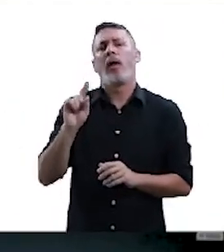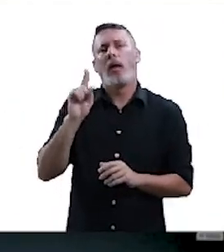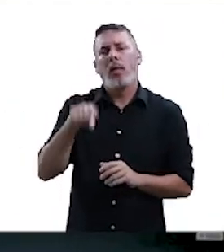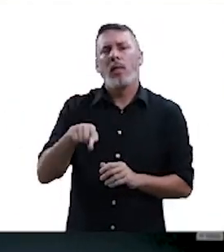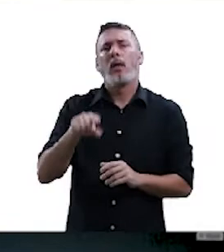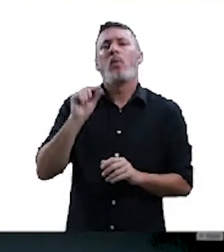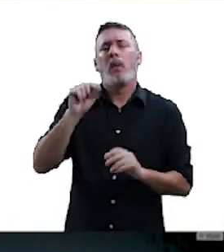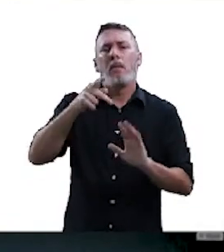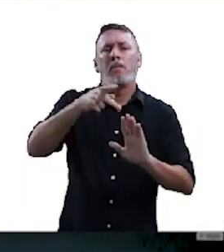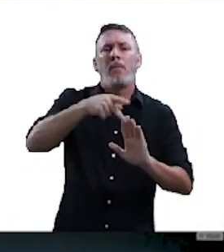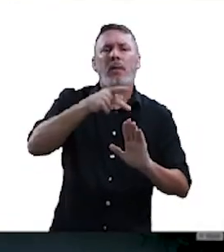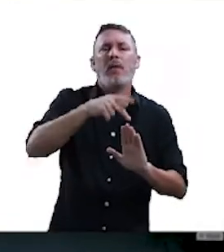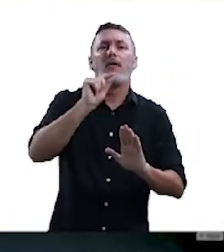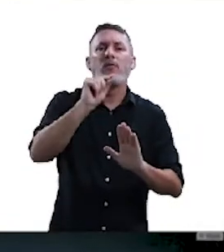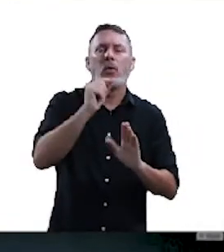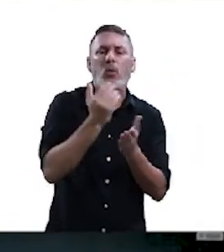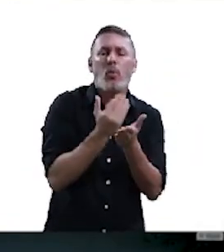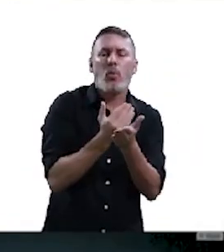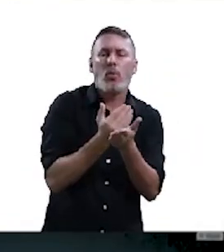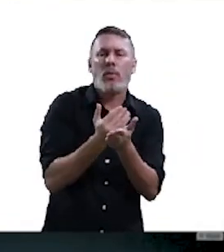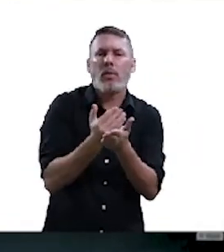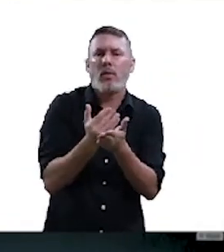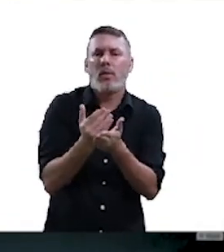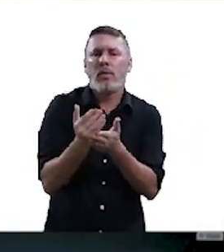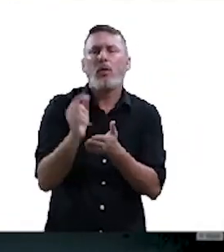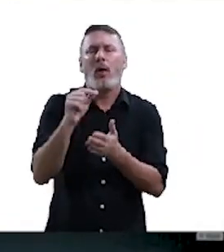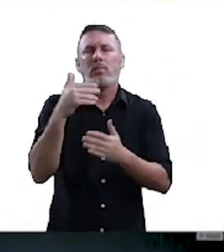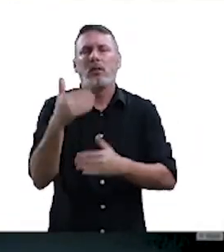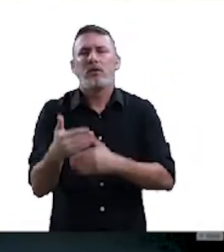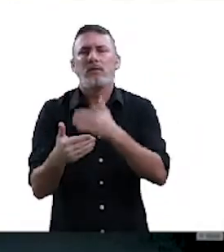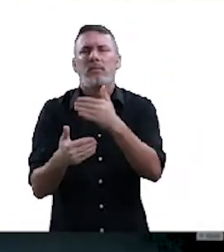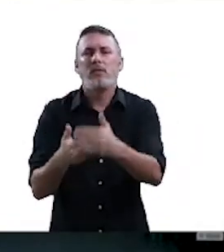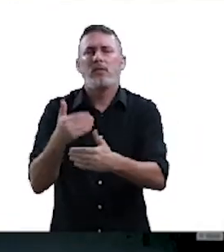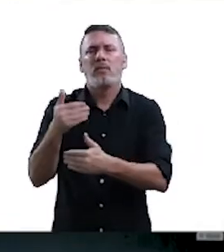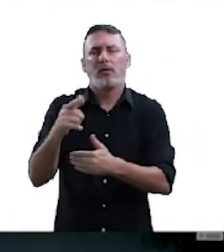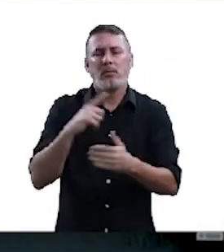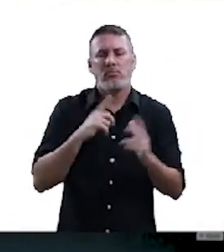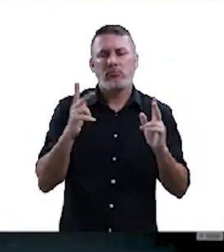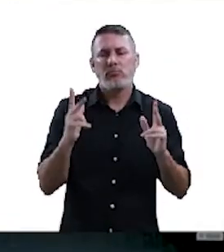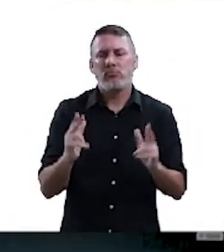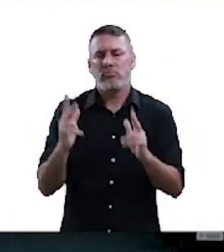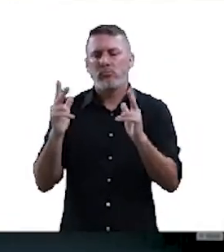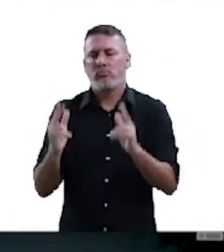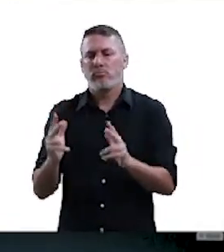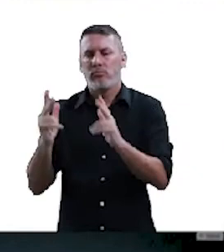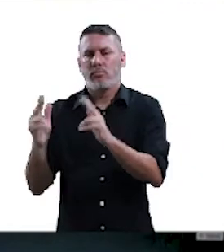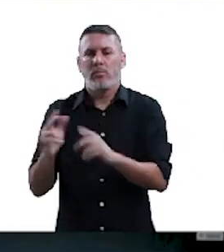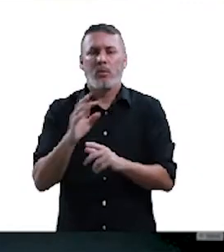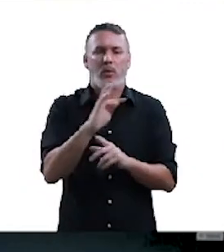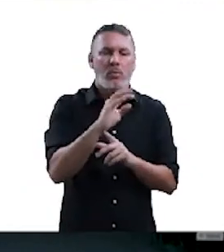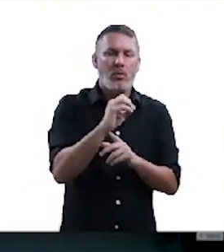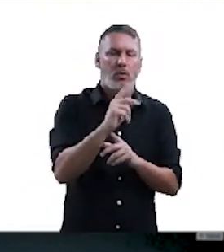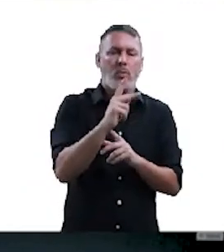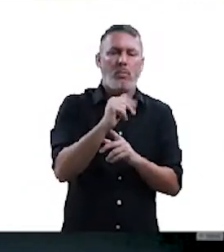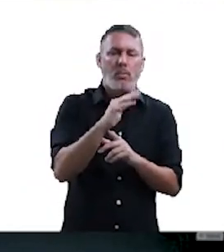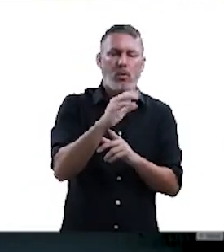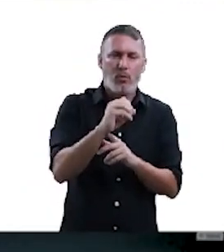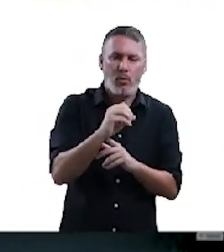é o parágrafo de desenvolvimento. Lembra das partes? Tópico frasal, depois nós temos